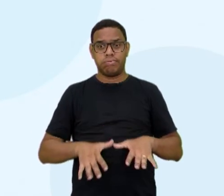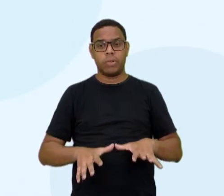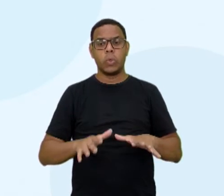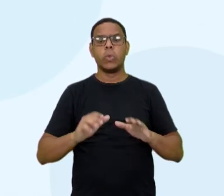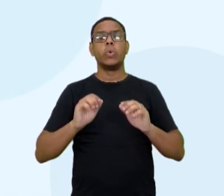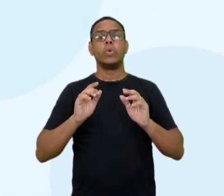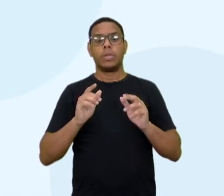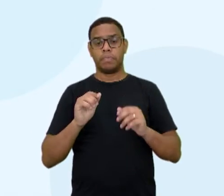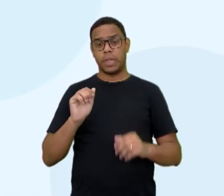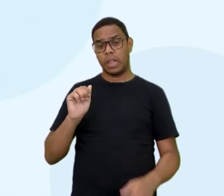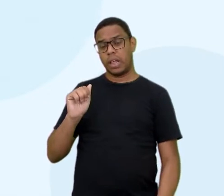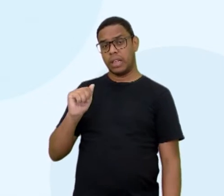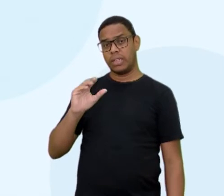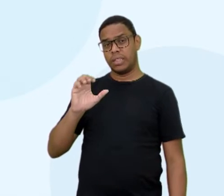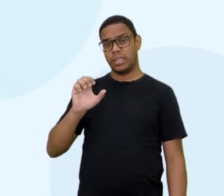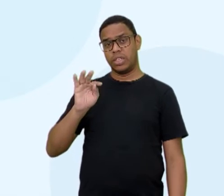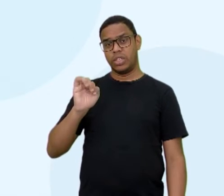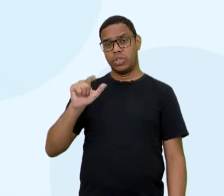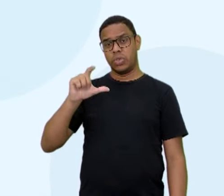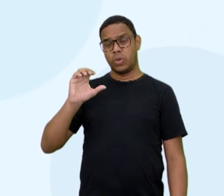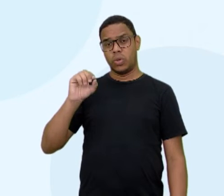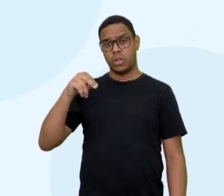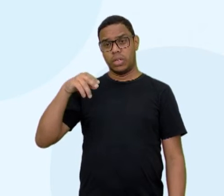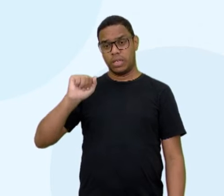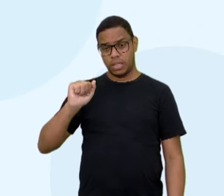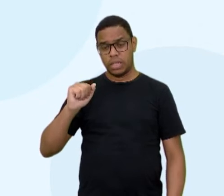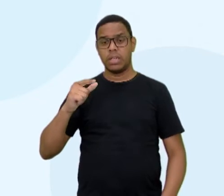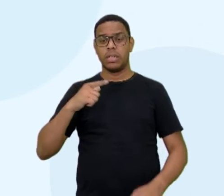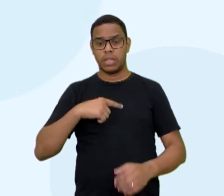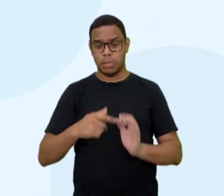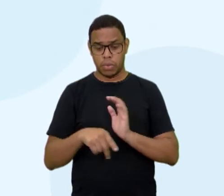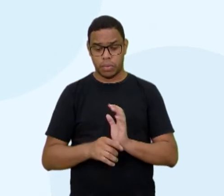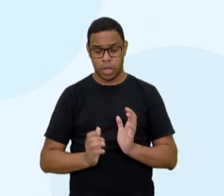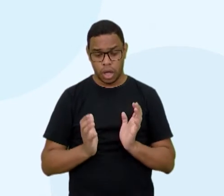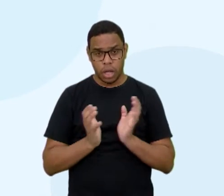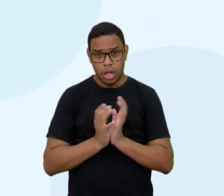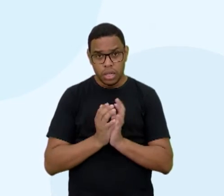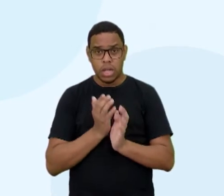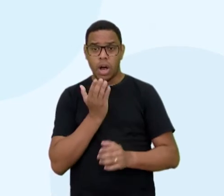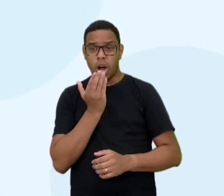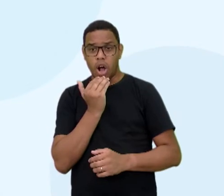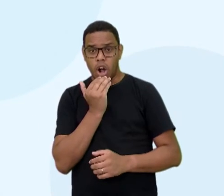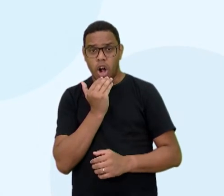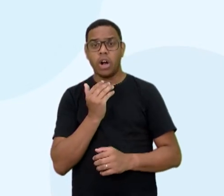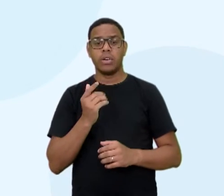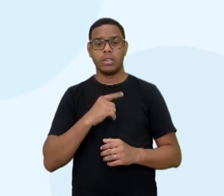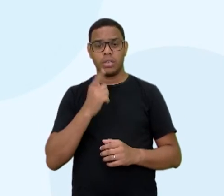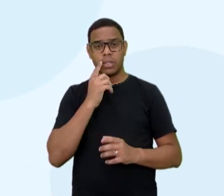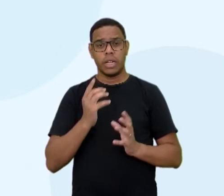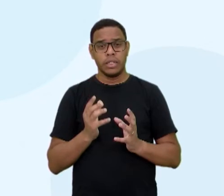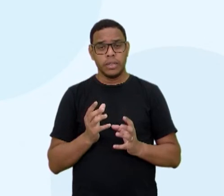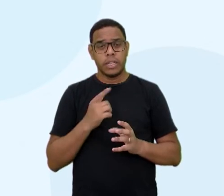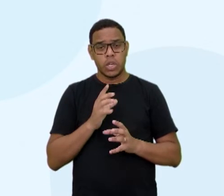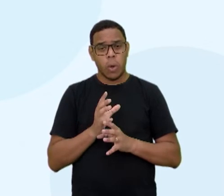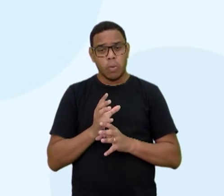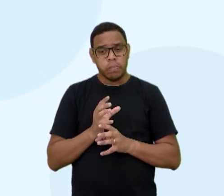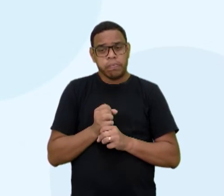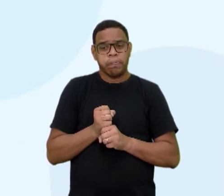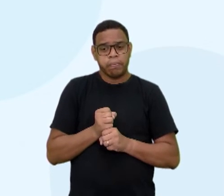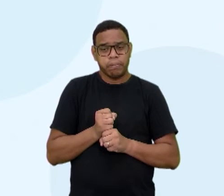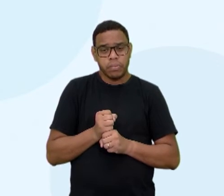acetilcolina vai fazer então os músculos dos órgãos digestivos se contraírem com mais força e aí